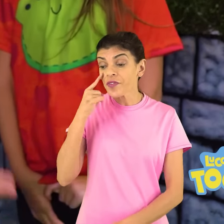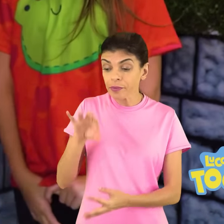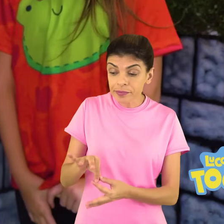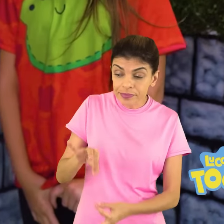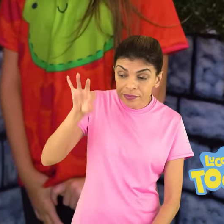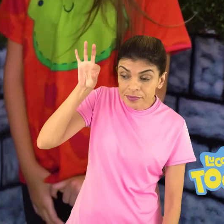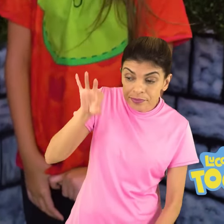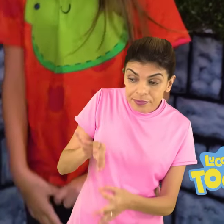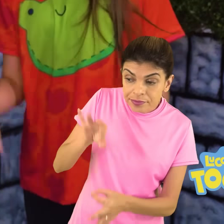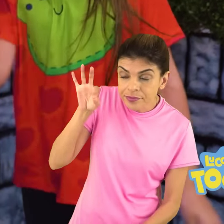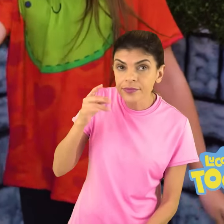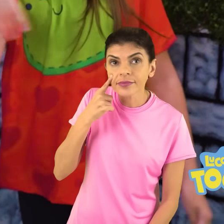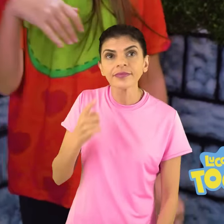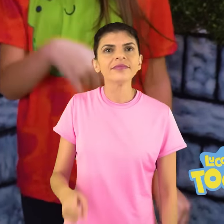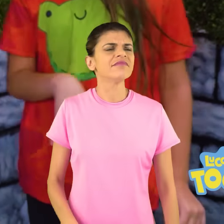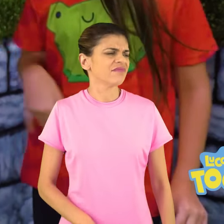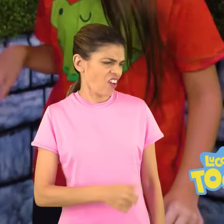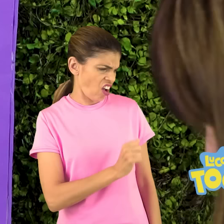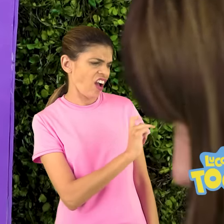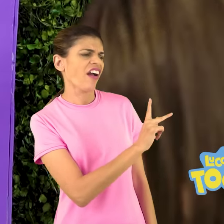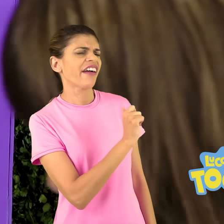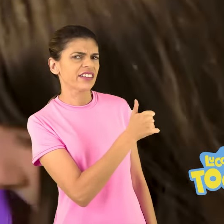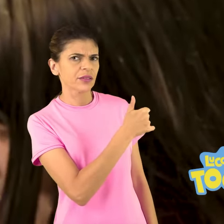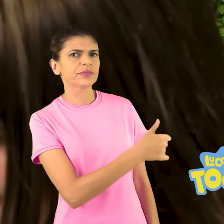precisa se medir Tá bem